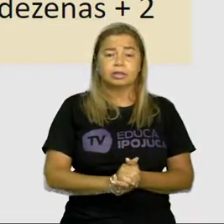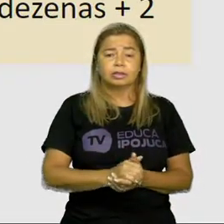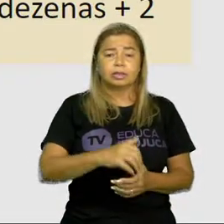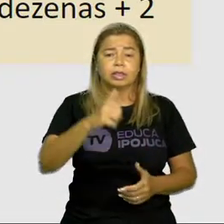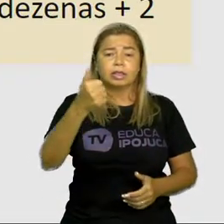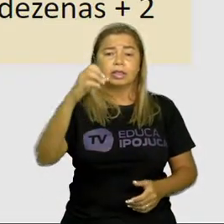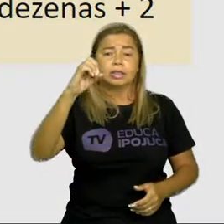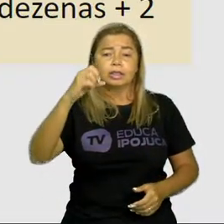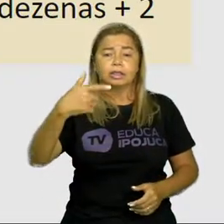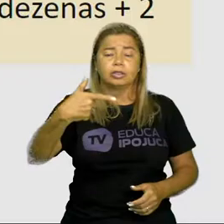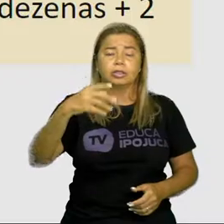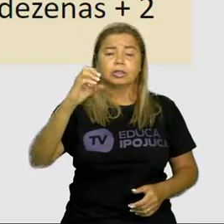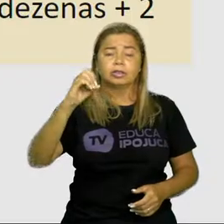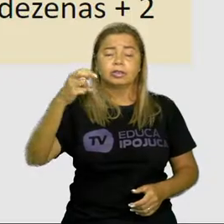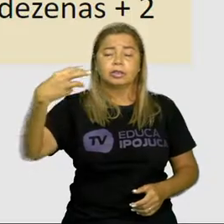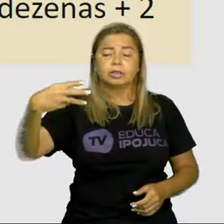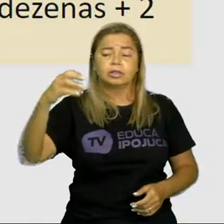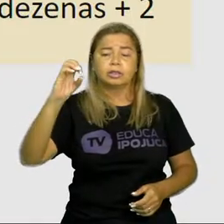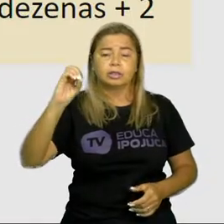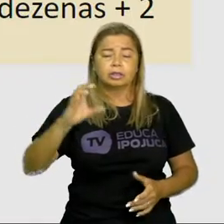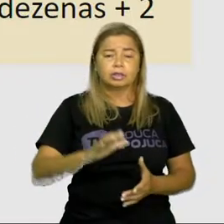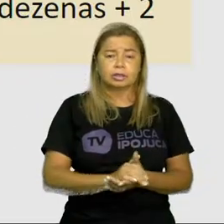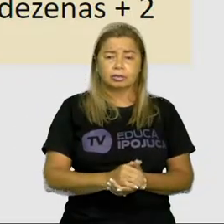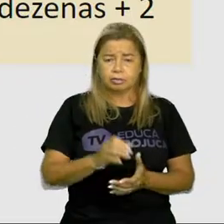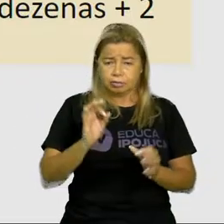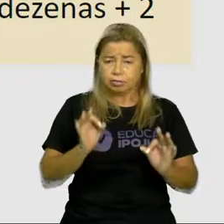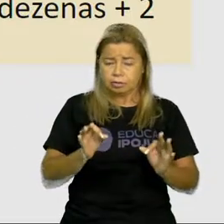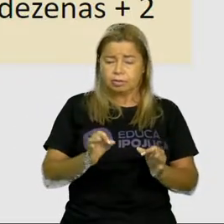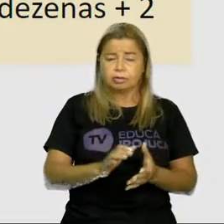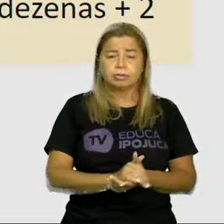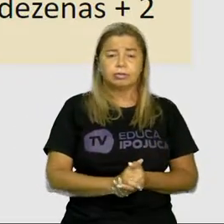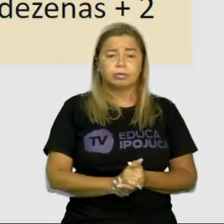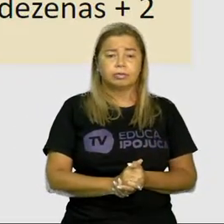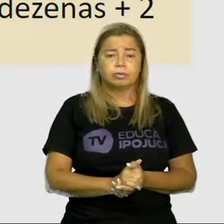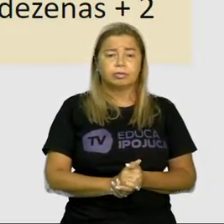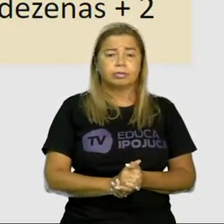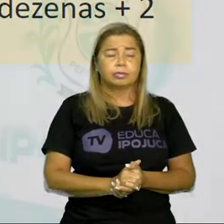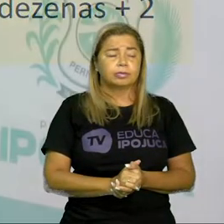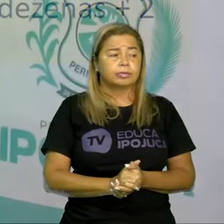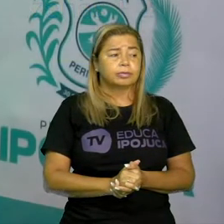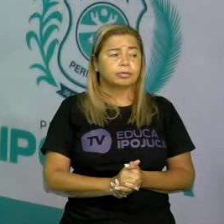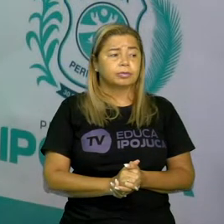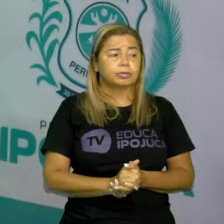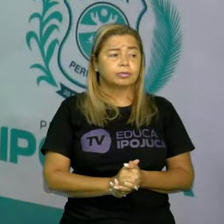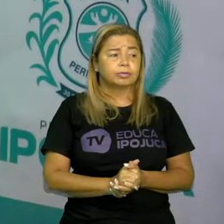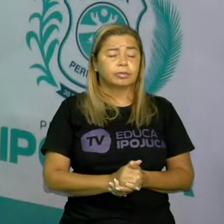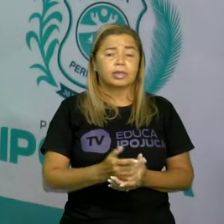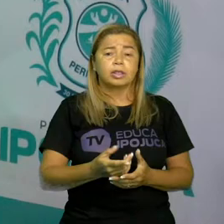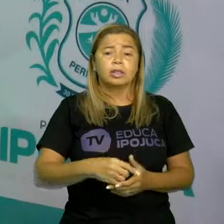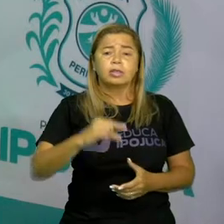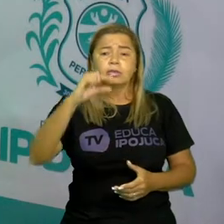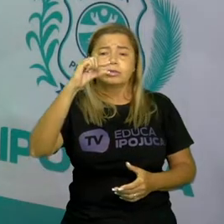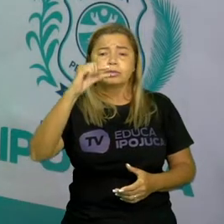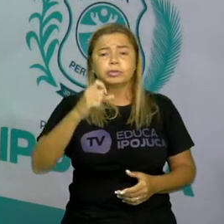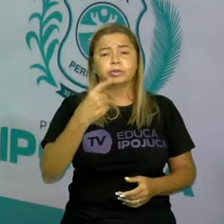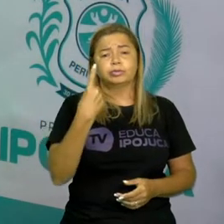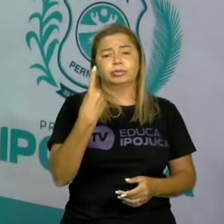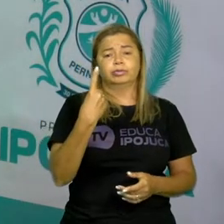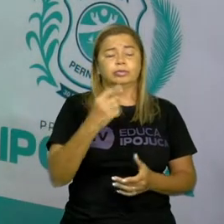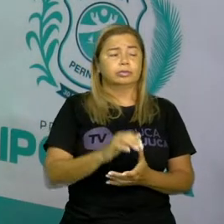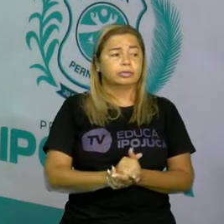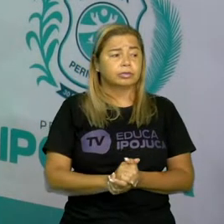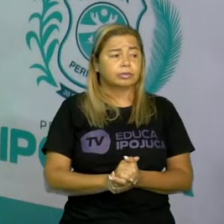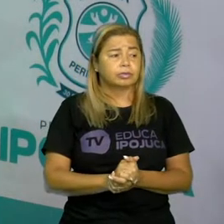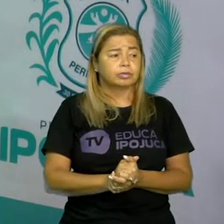10, 20, 30. Não é isso? Que a barrinha vale 30. E o cubinho vale 1. Então,